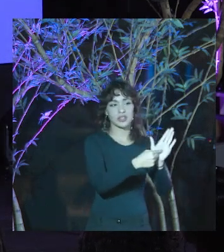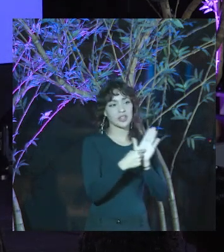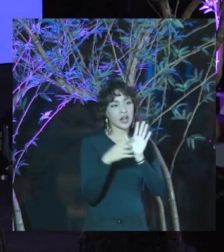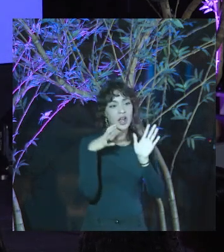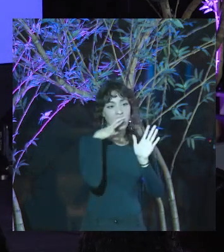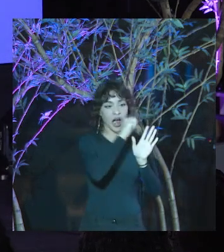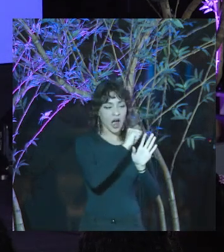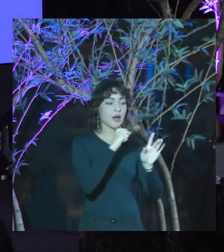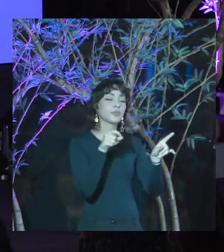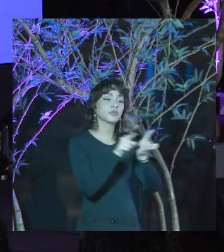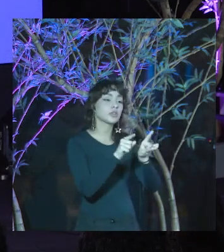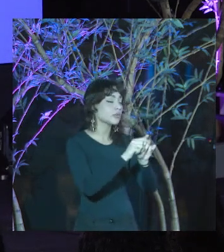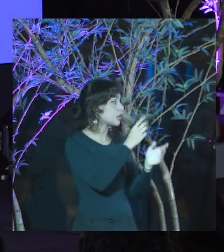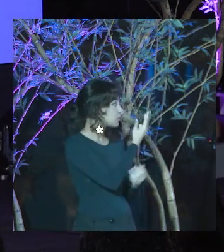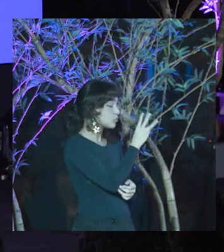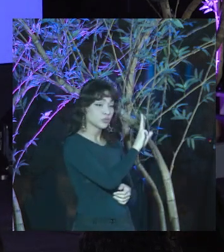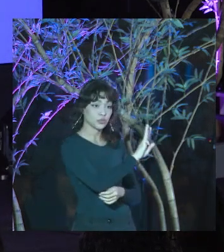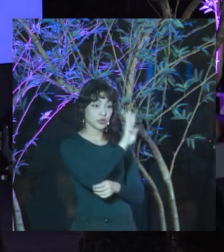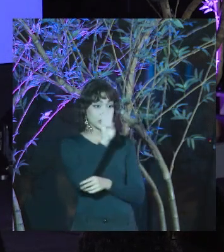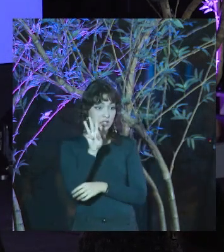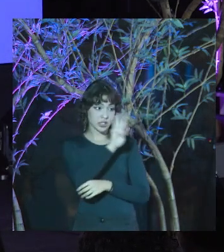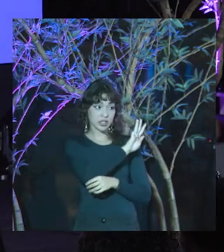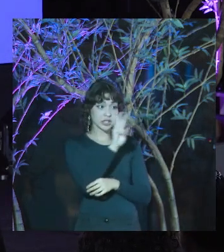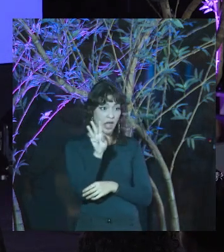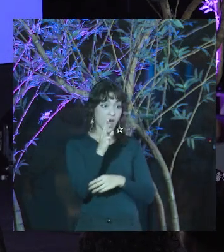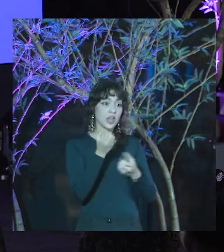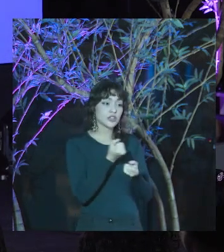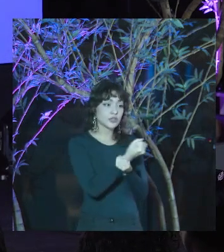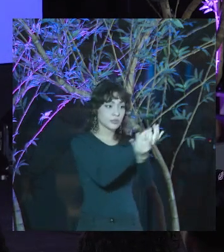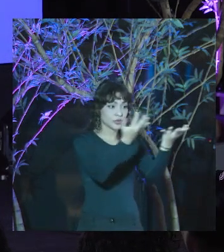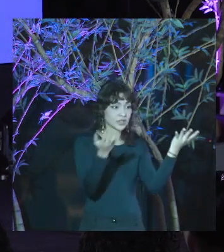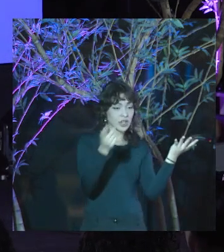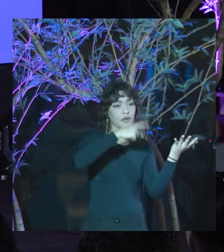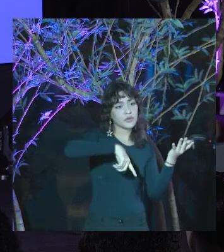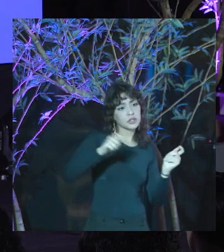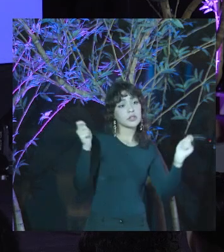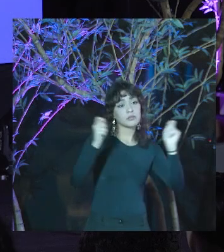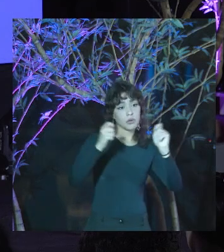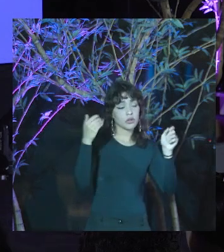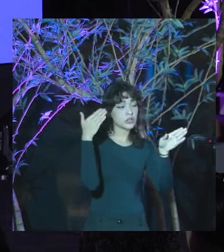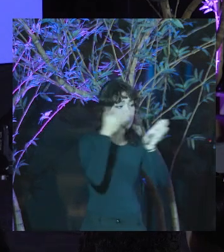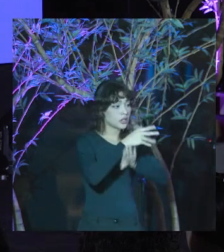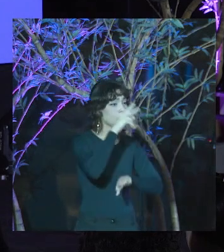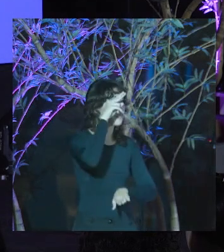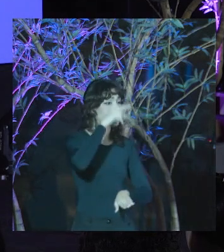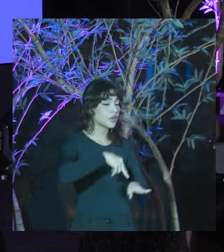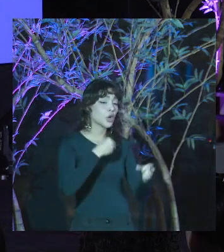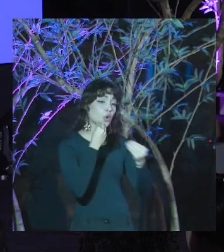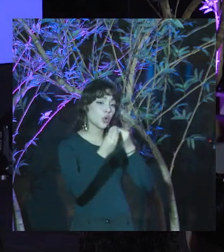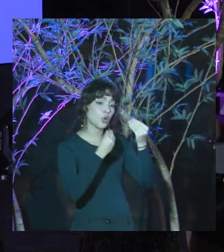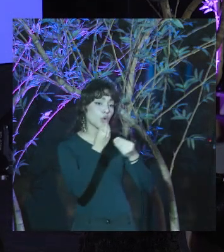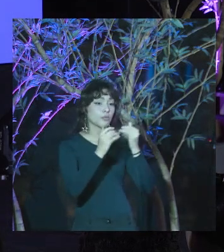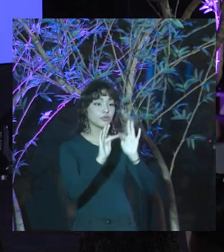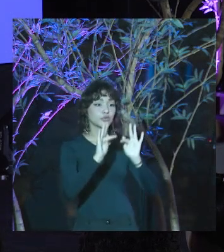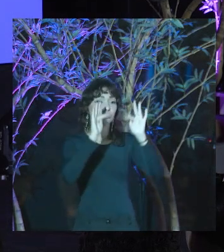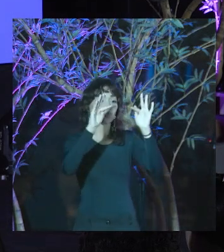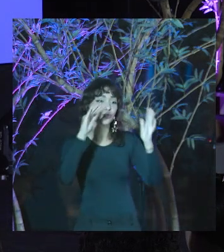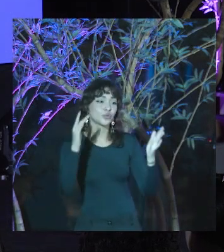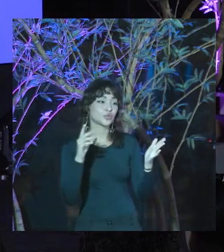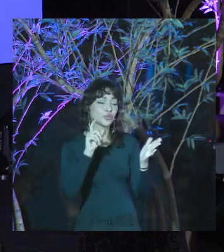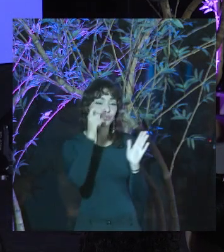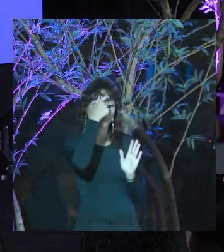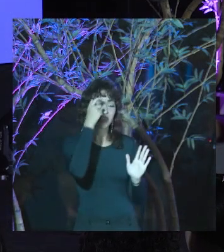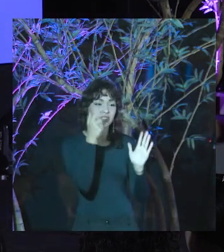aqui disponível para vocês navegarem nesse mapa do futuro afetado pelos dados e pela inteligência artificial. Tá? Só